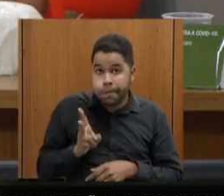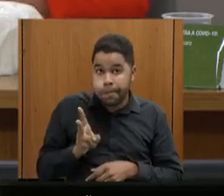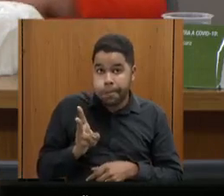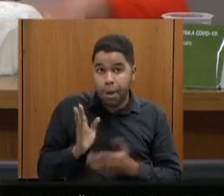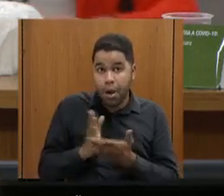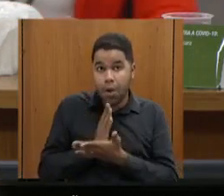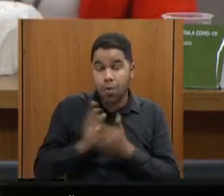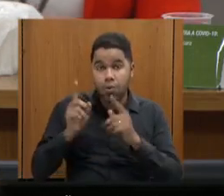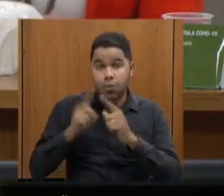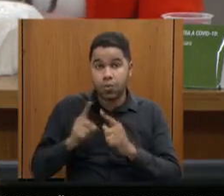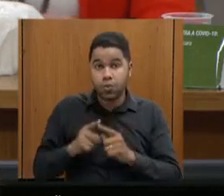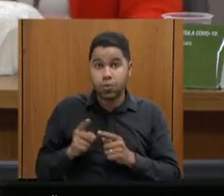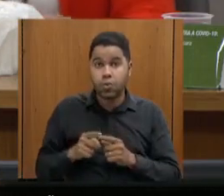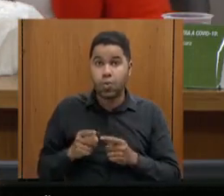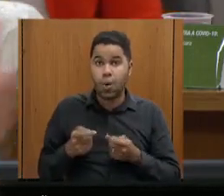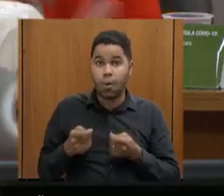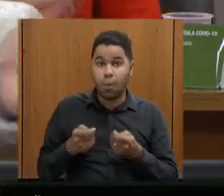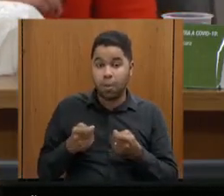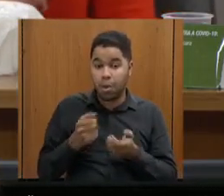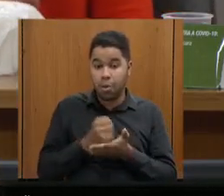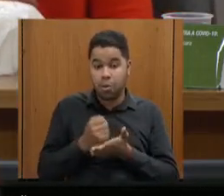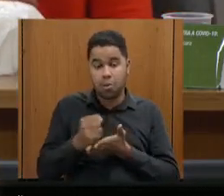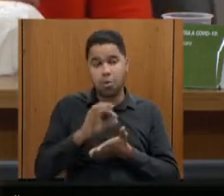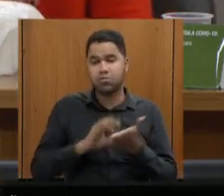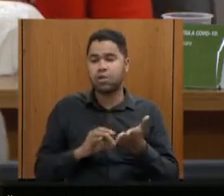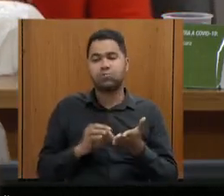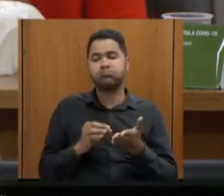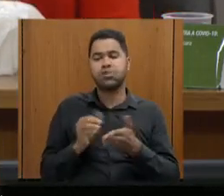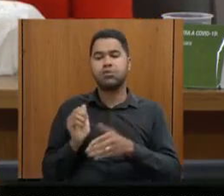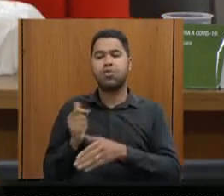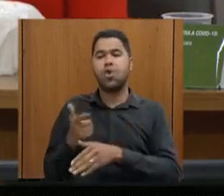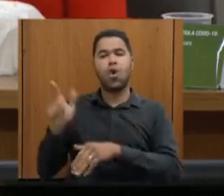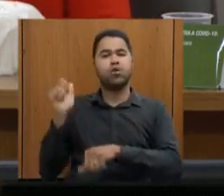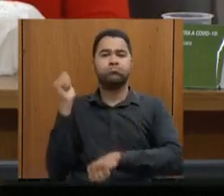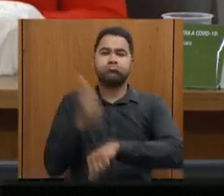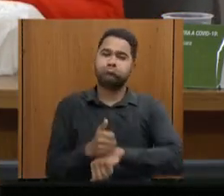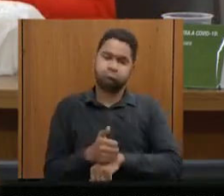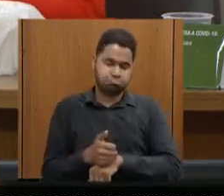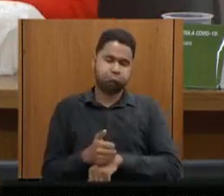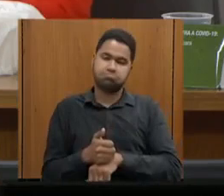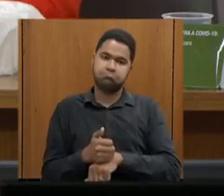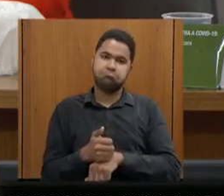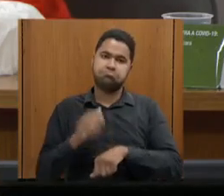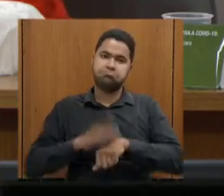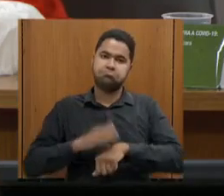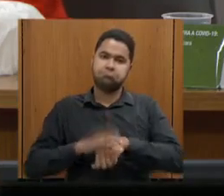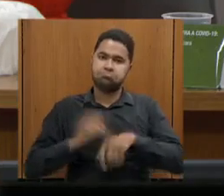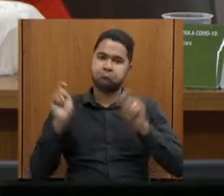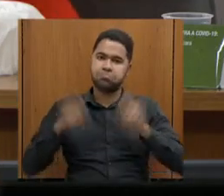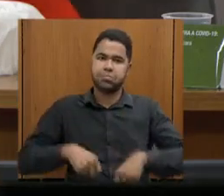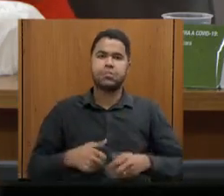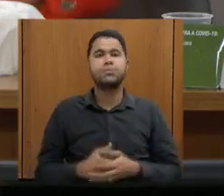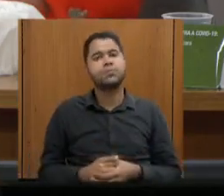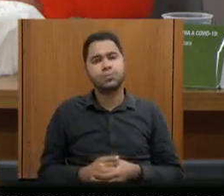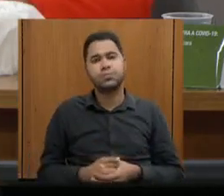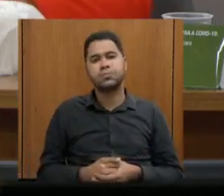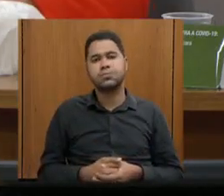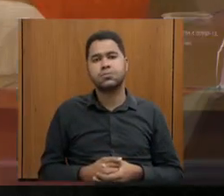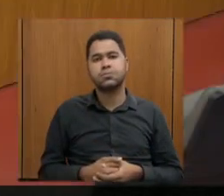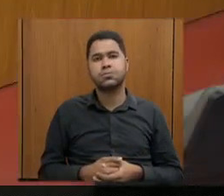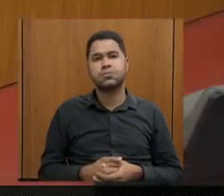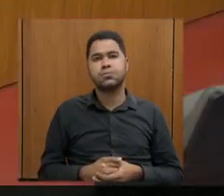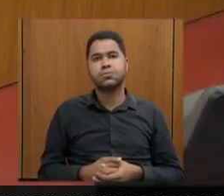algum tipo de contrato que de espaço para quem quer para quem tenha a competência para tal